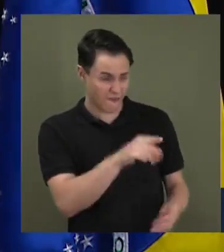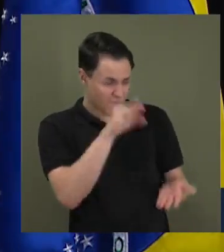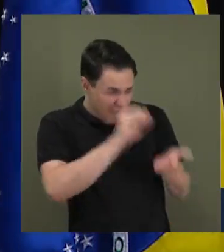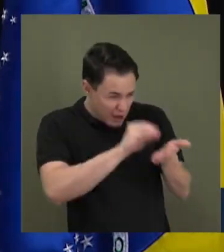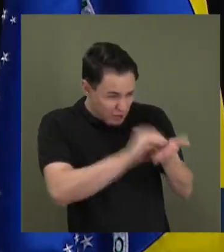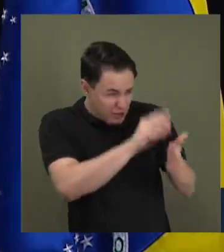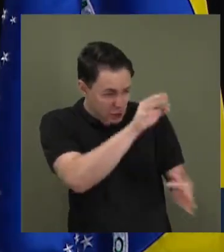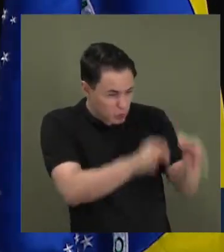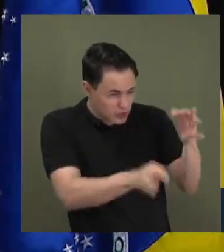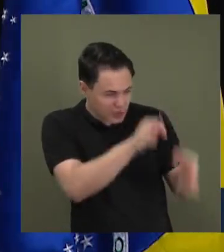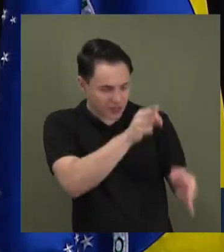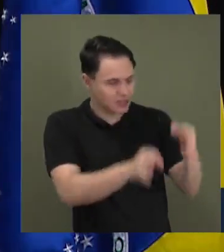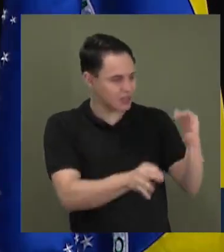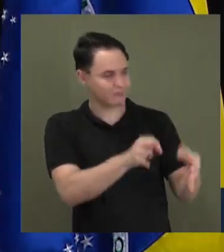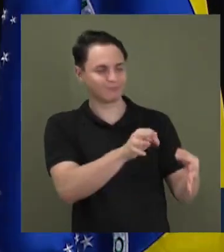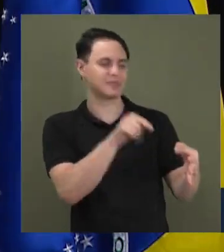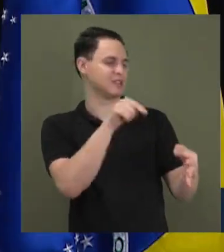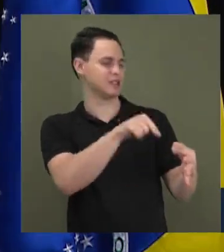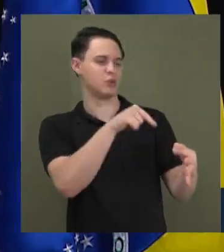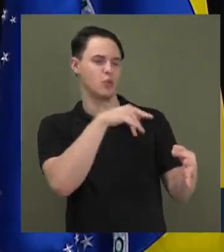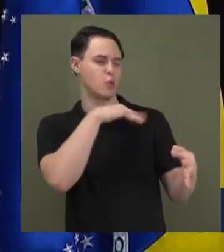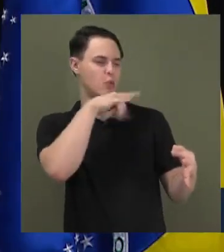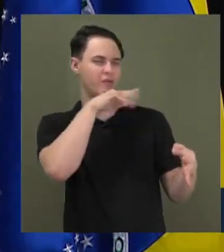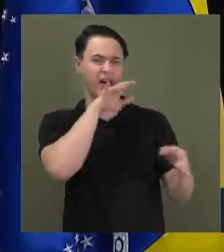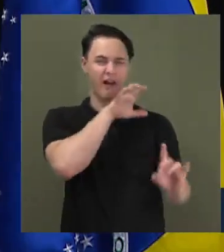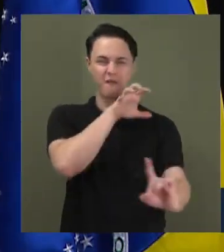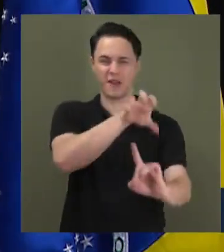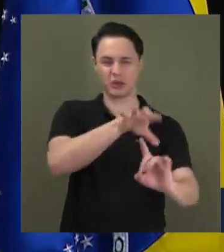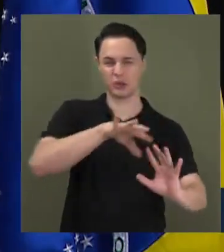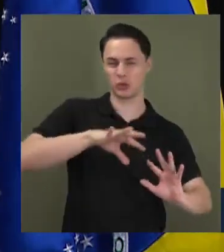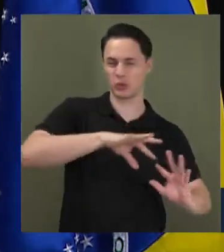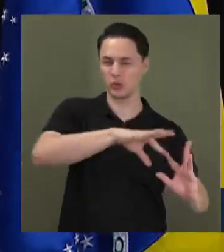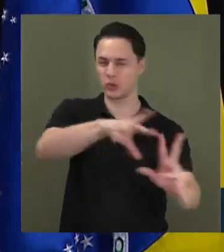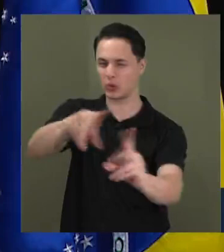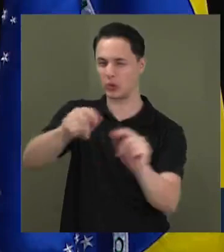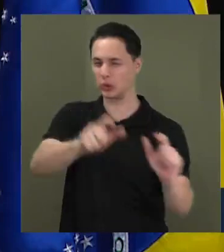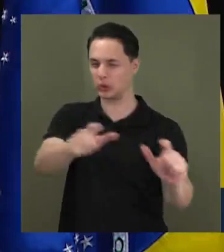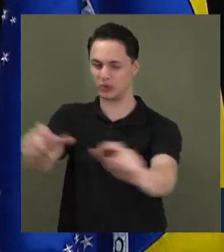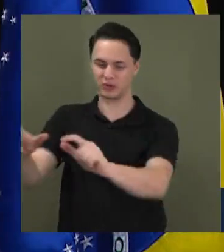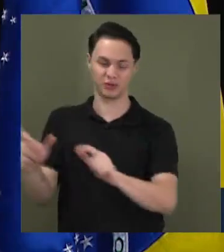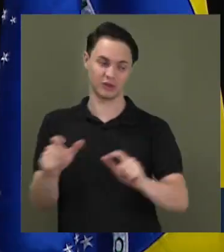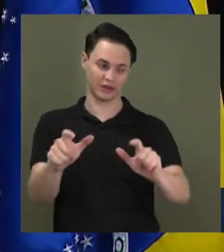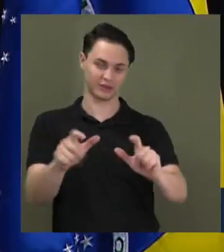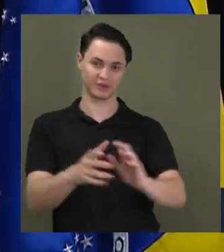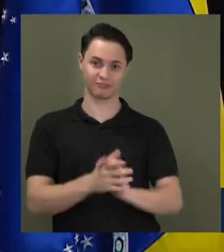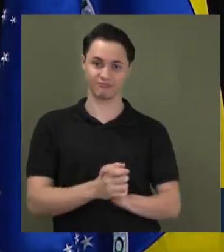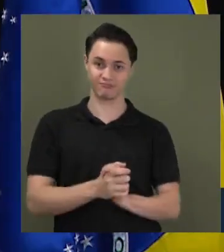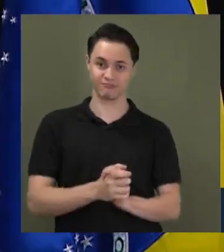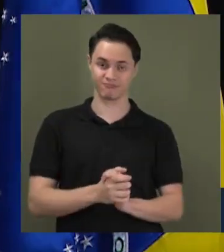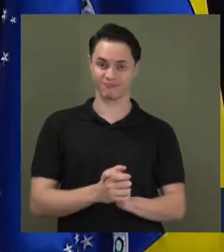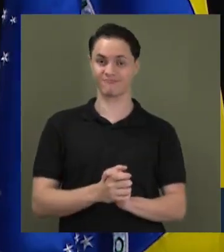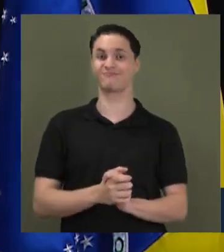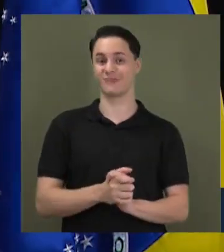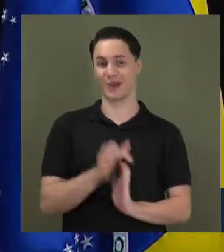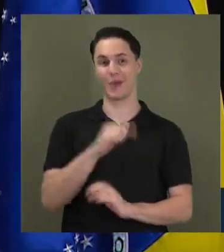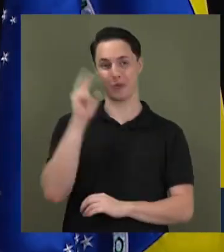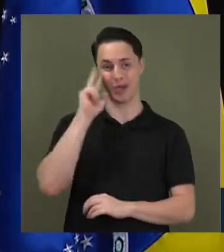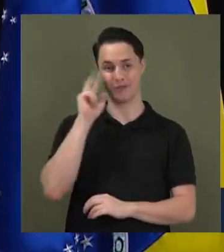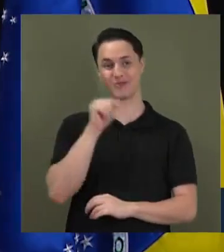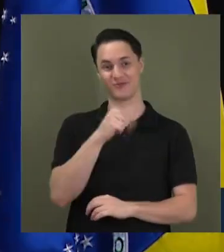lugar. Então, a ponderação, o equilíbrio é algo, diálogo,